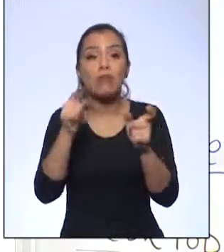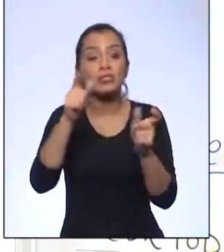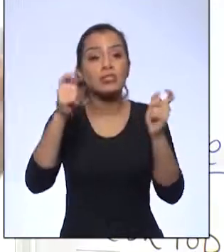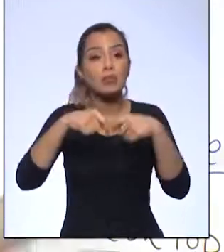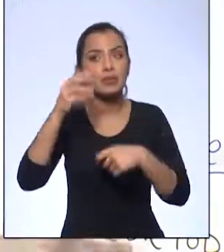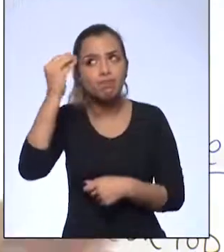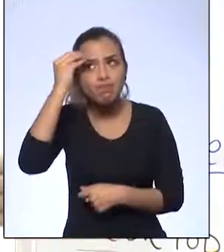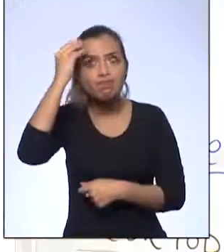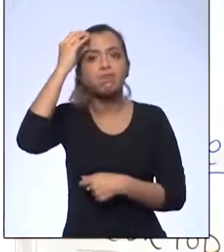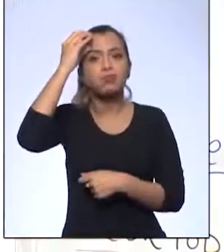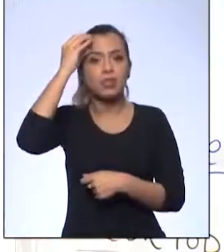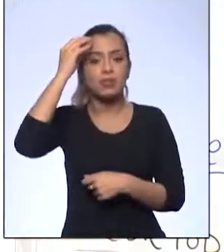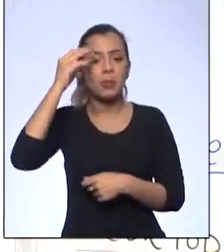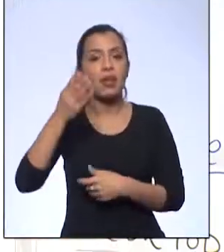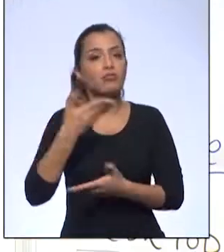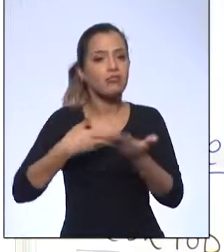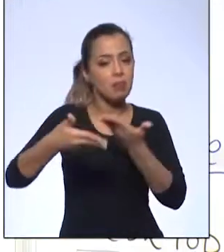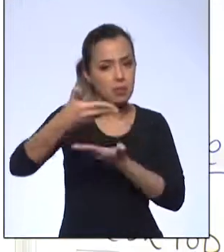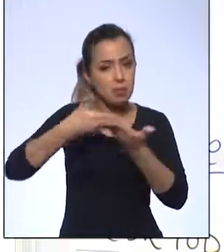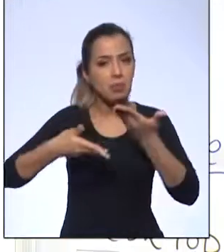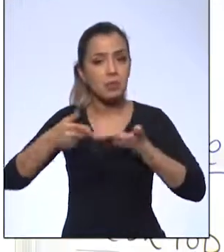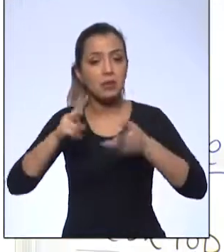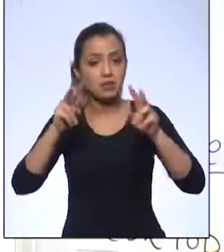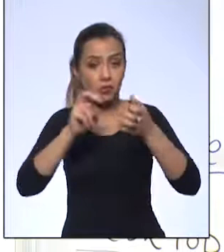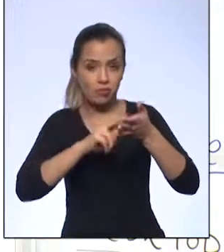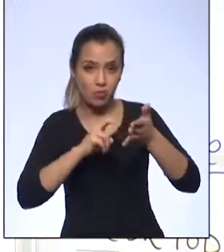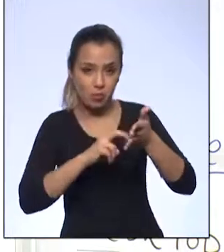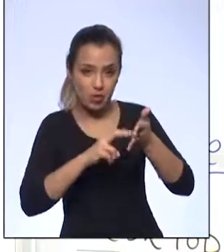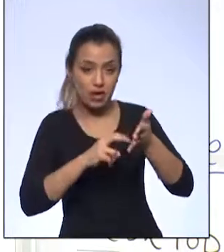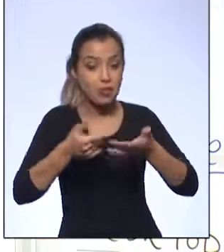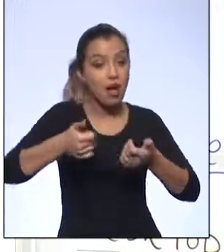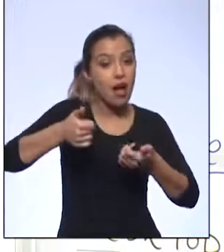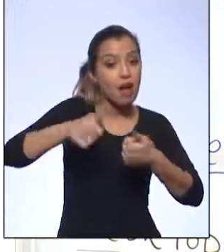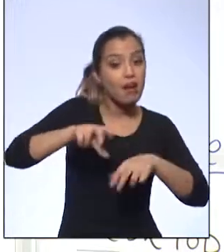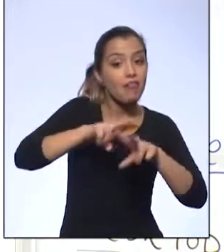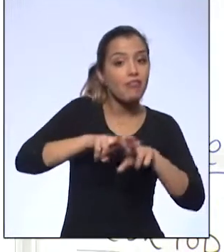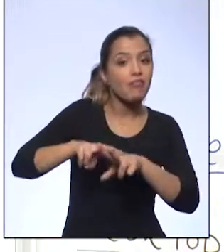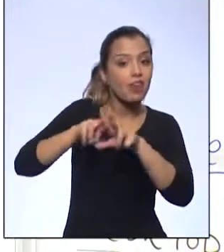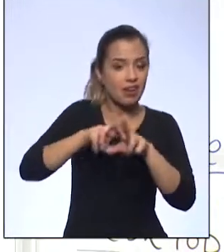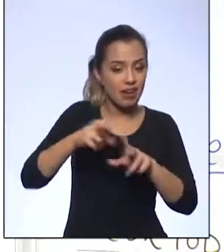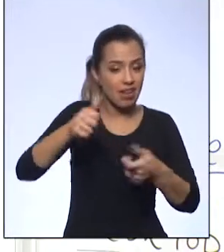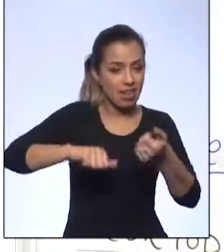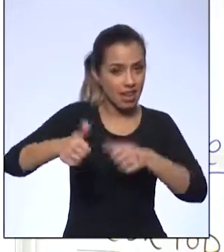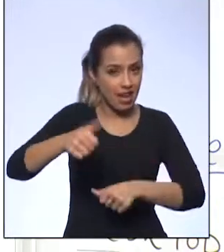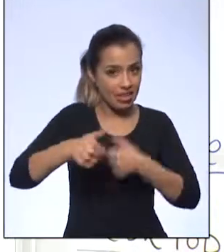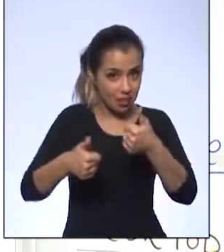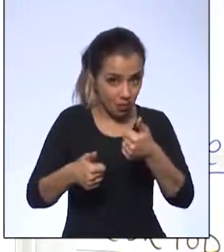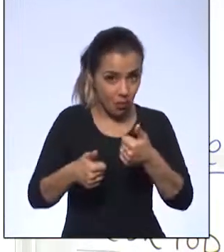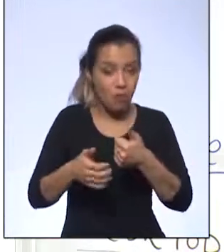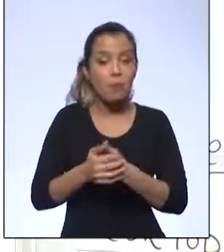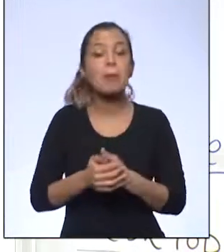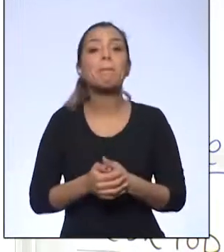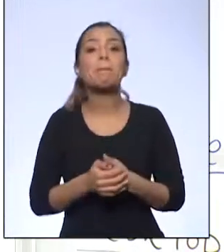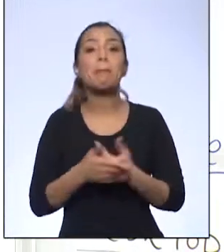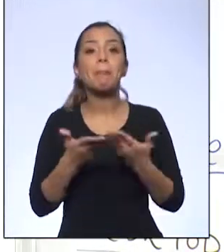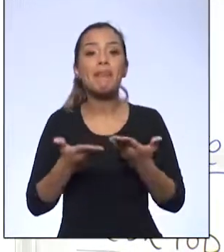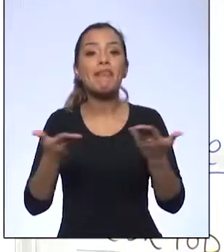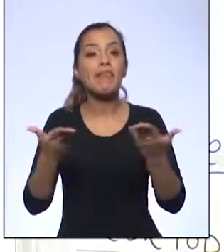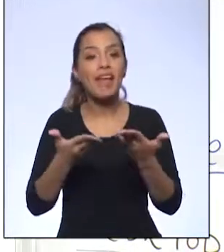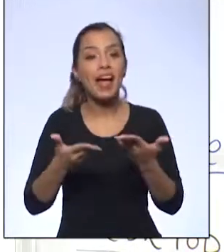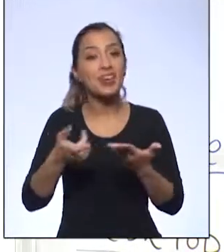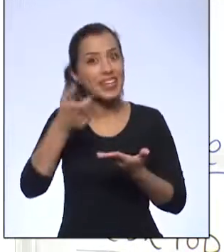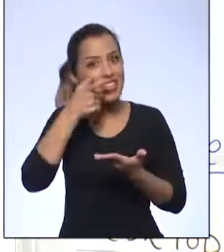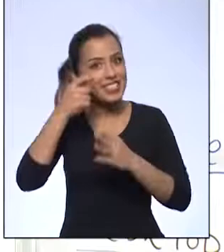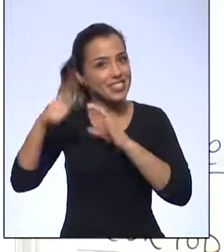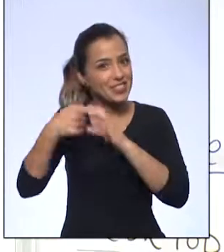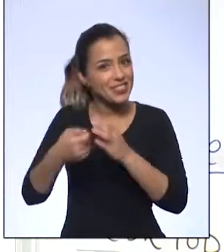colocar aqui e trabalhar alguma desse vocabulário para a gente avaliar o quanto vocês estão entendendo, certo? Então, have fun in the video,